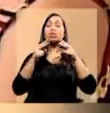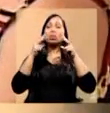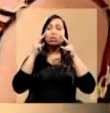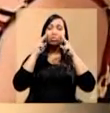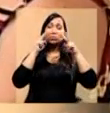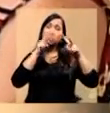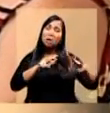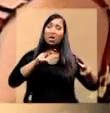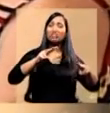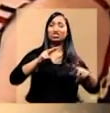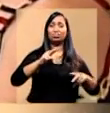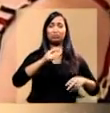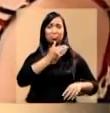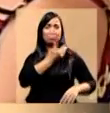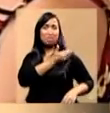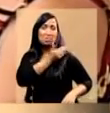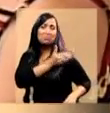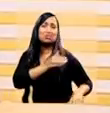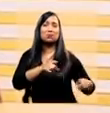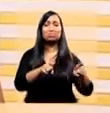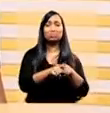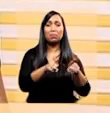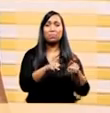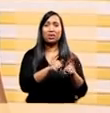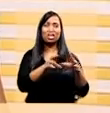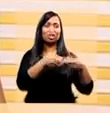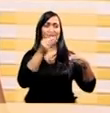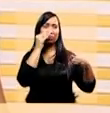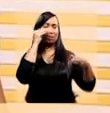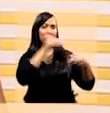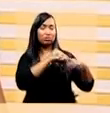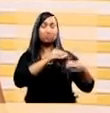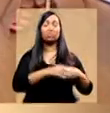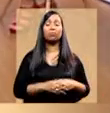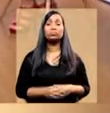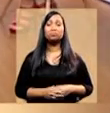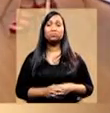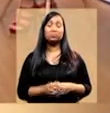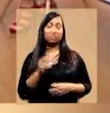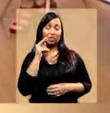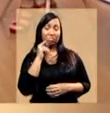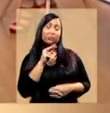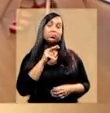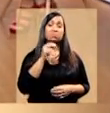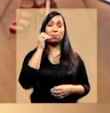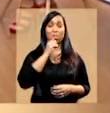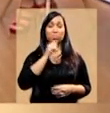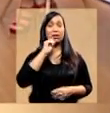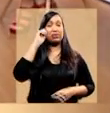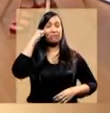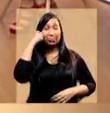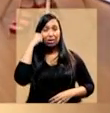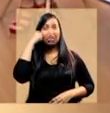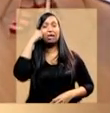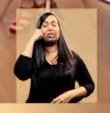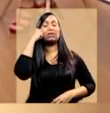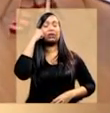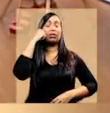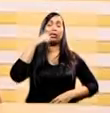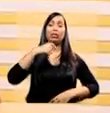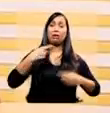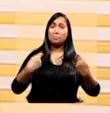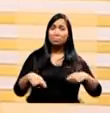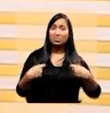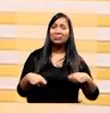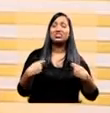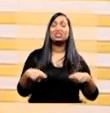de preconceito e também de exclusão. É visto como que a mulher negra, ela